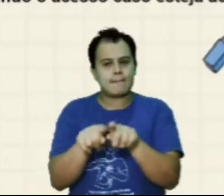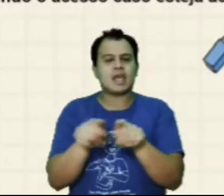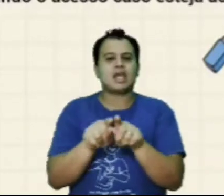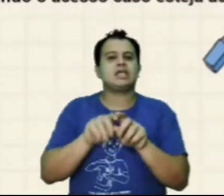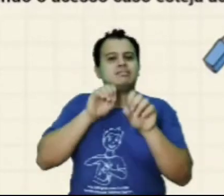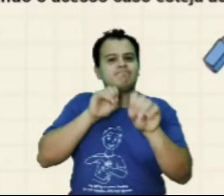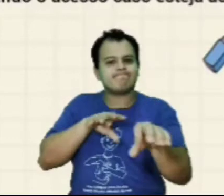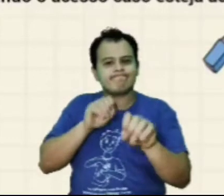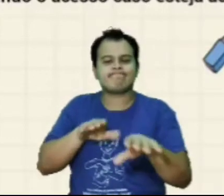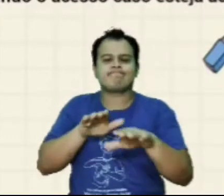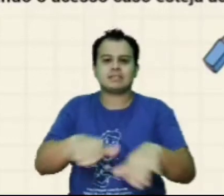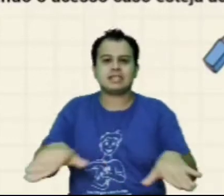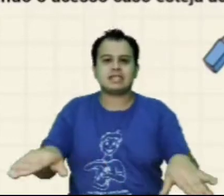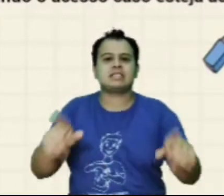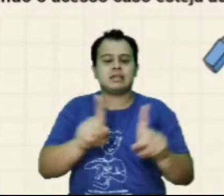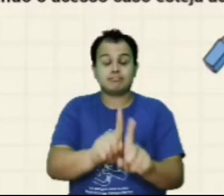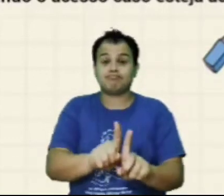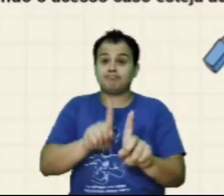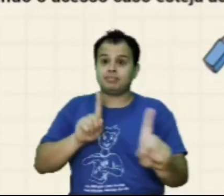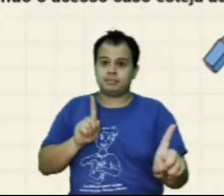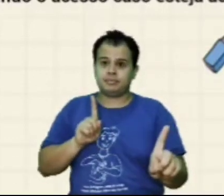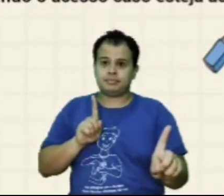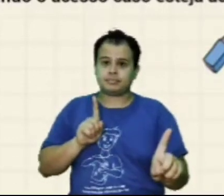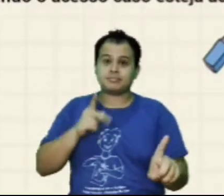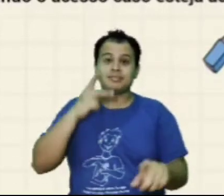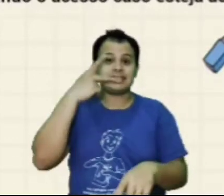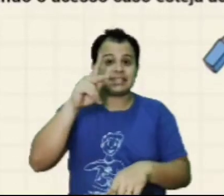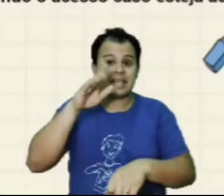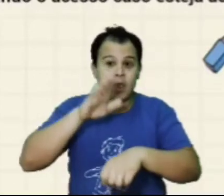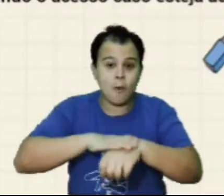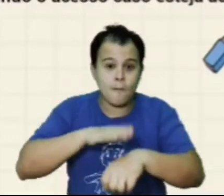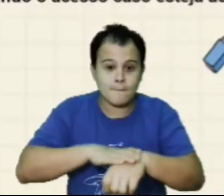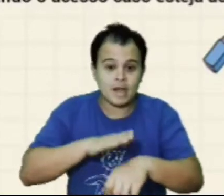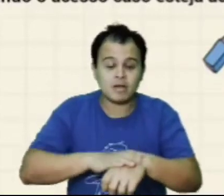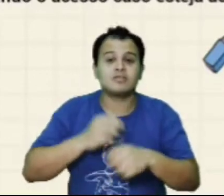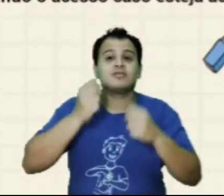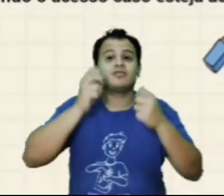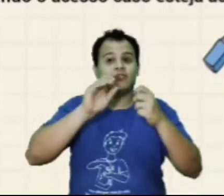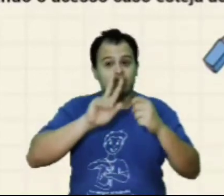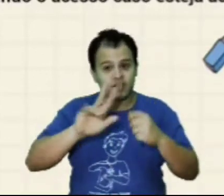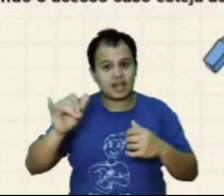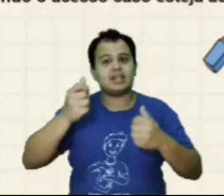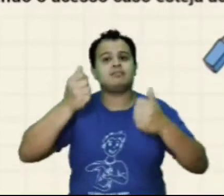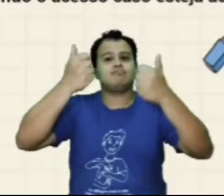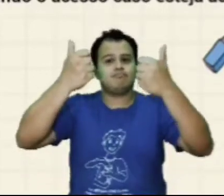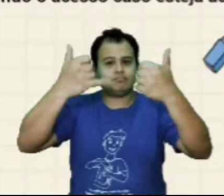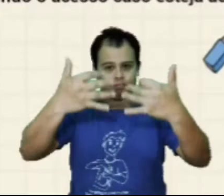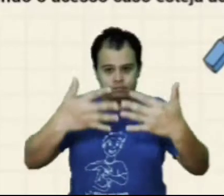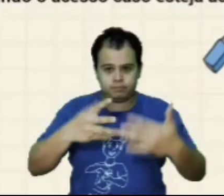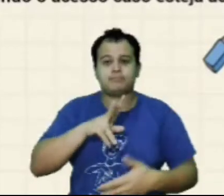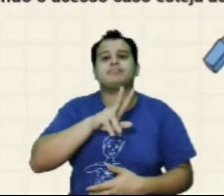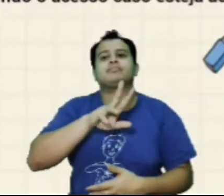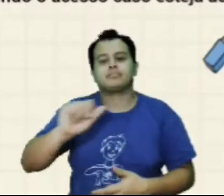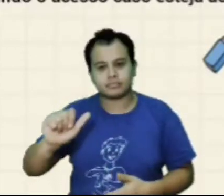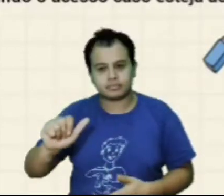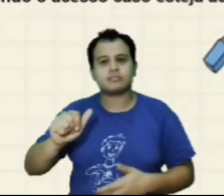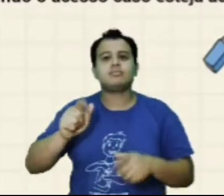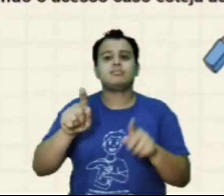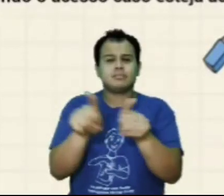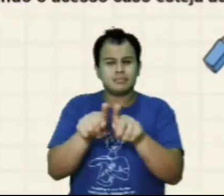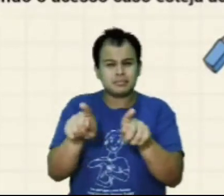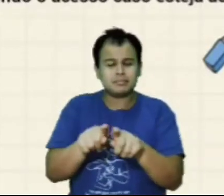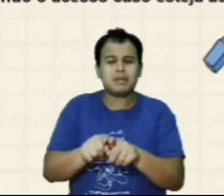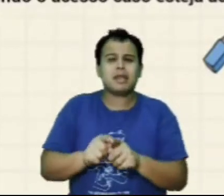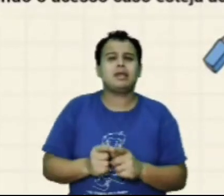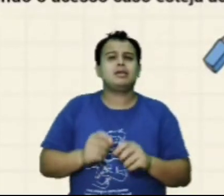que significa isso. Vocês vão fazer esse trabalho em casa, já faz 1 ano que a gente tem que fazer isso, então vocês vão conversar